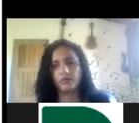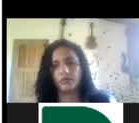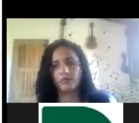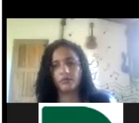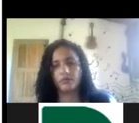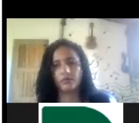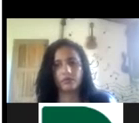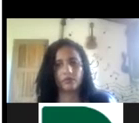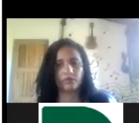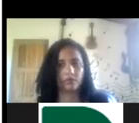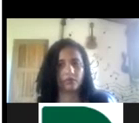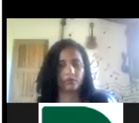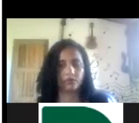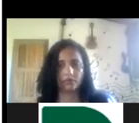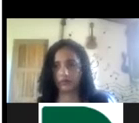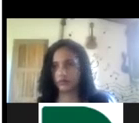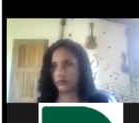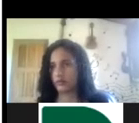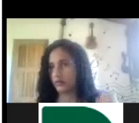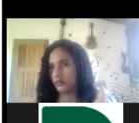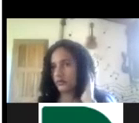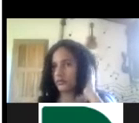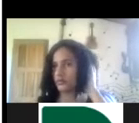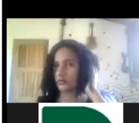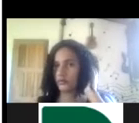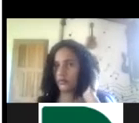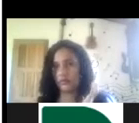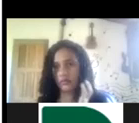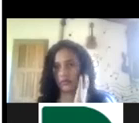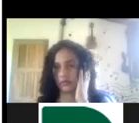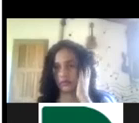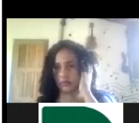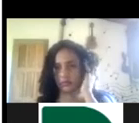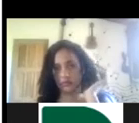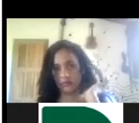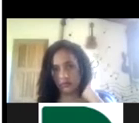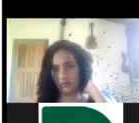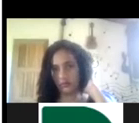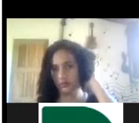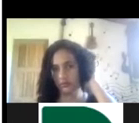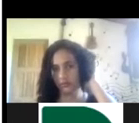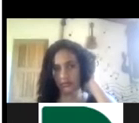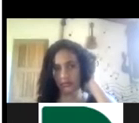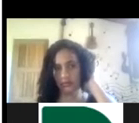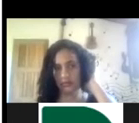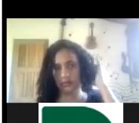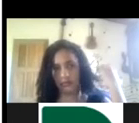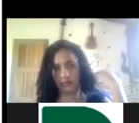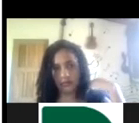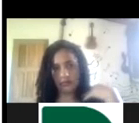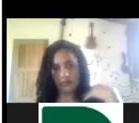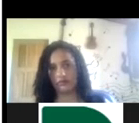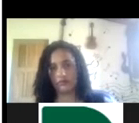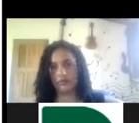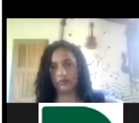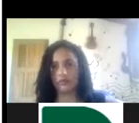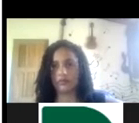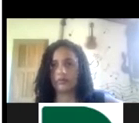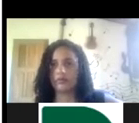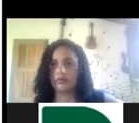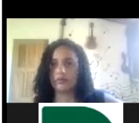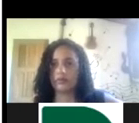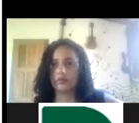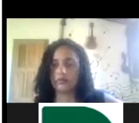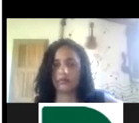Unidos, né? Esse projeto foi um grande sucesso. O Ombudsman, na verdade, ele oferecia, né, de uma